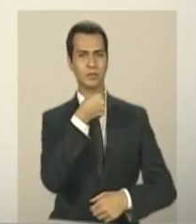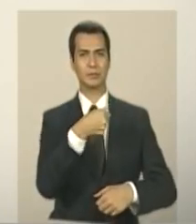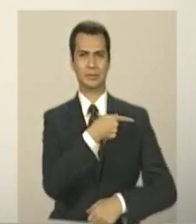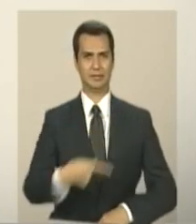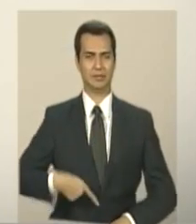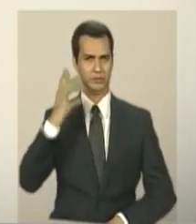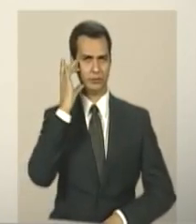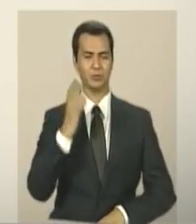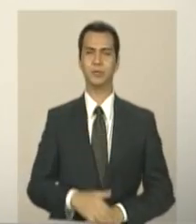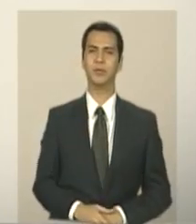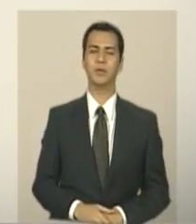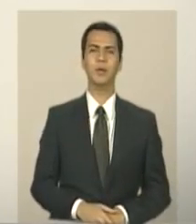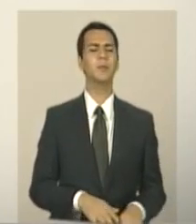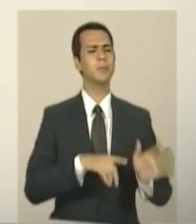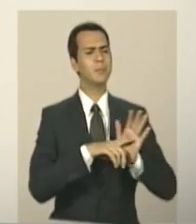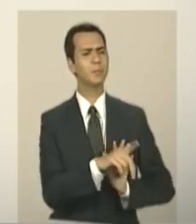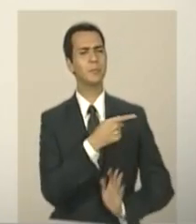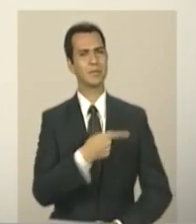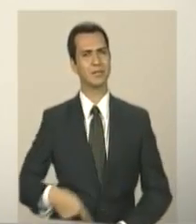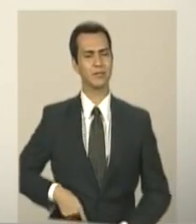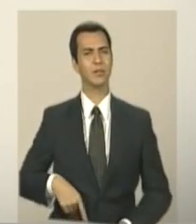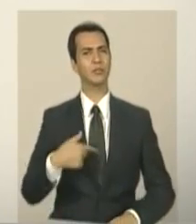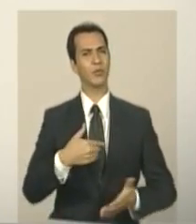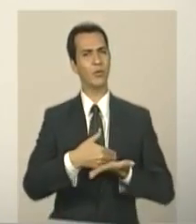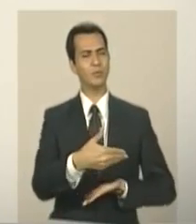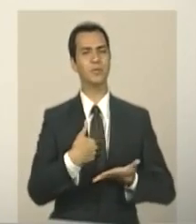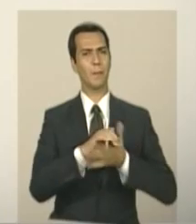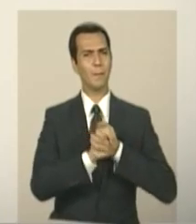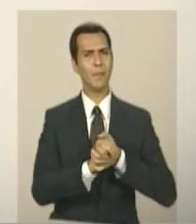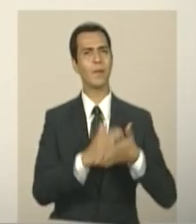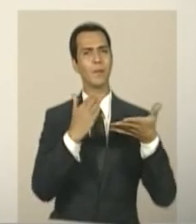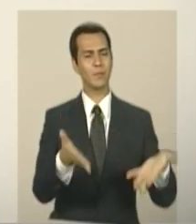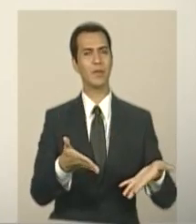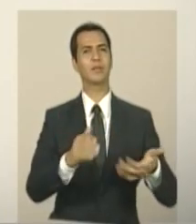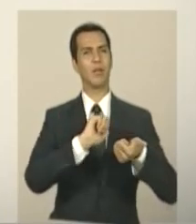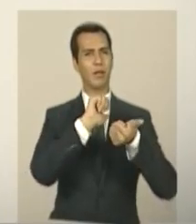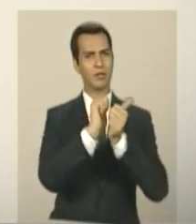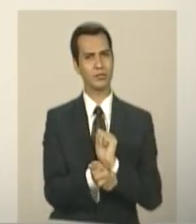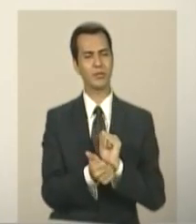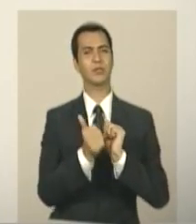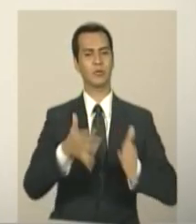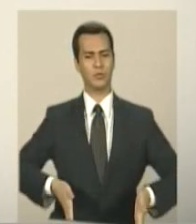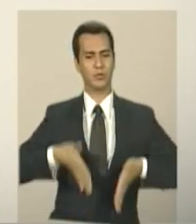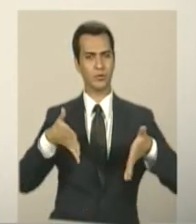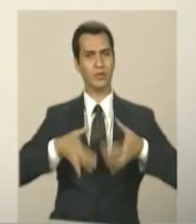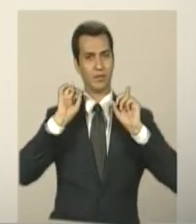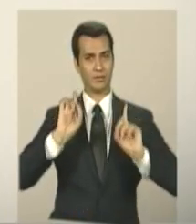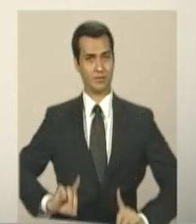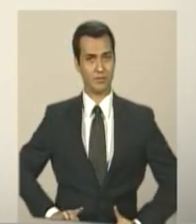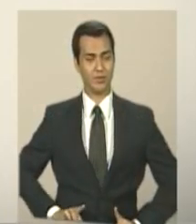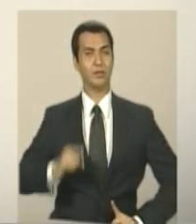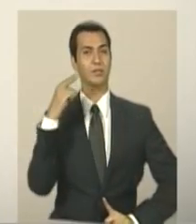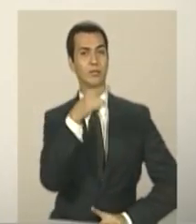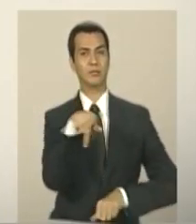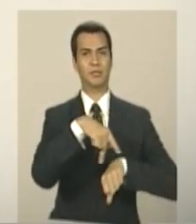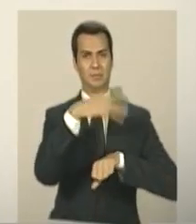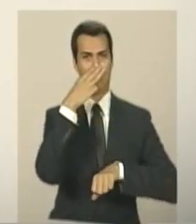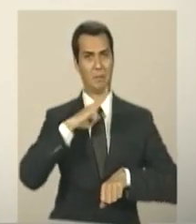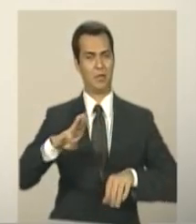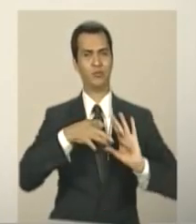começar o programa de hoje dando os parabéns aos atletas que representaram o Brasil nos jogos para panamericanos no México eles